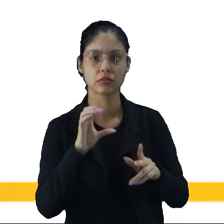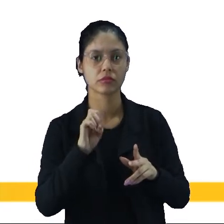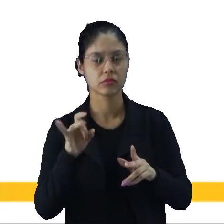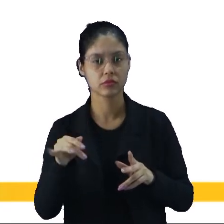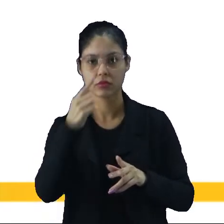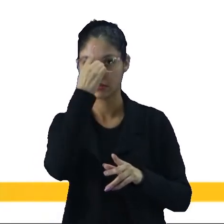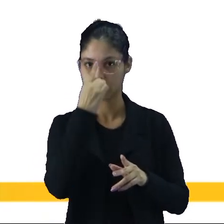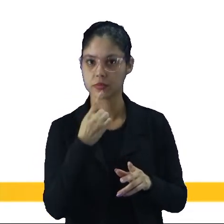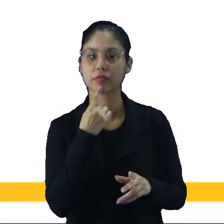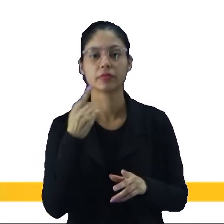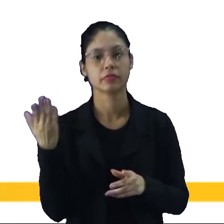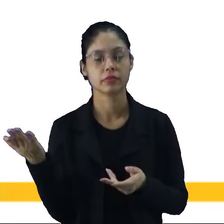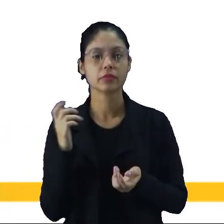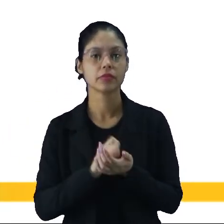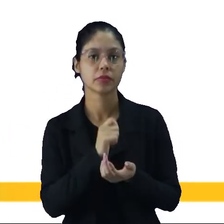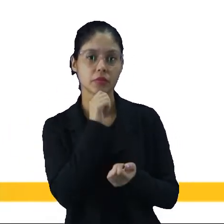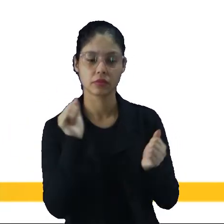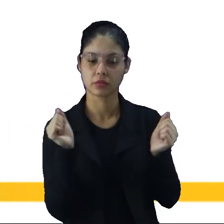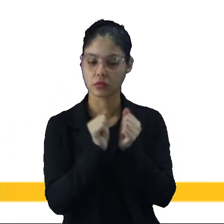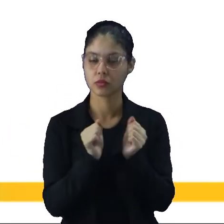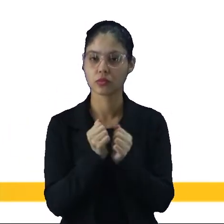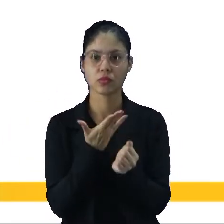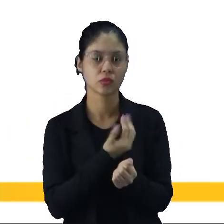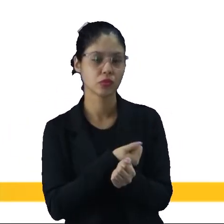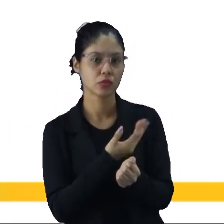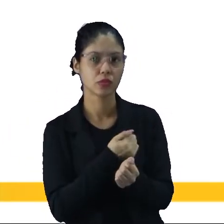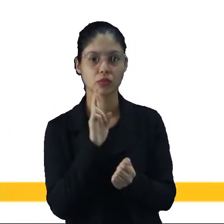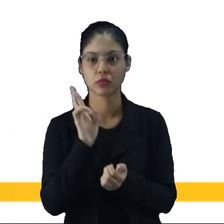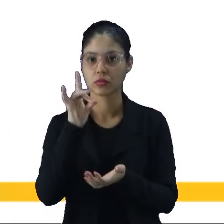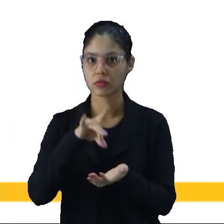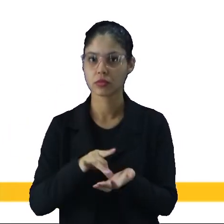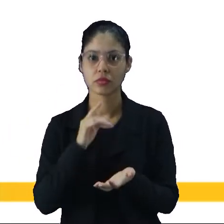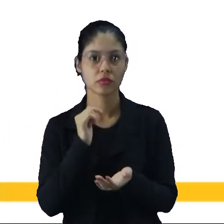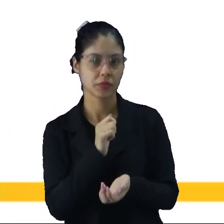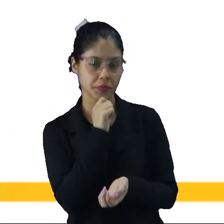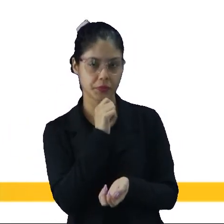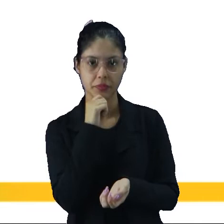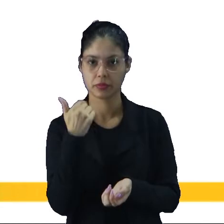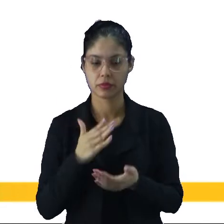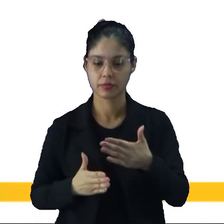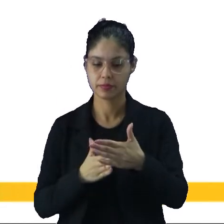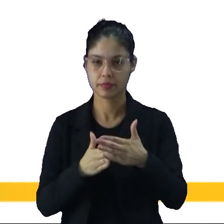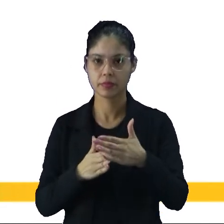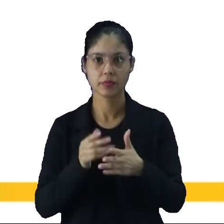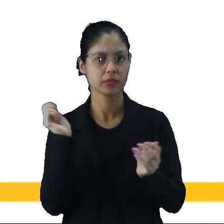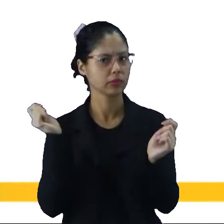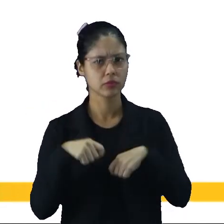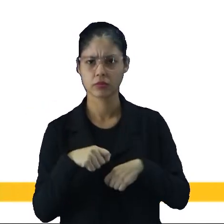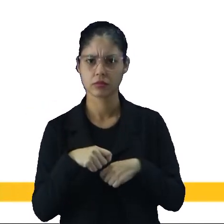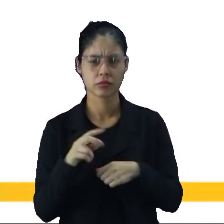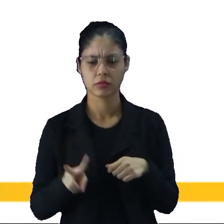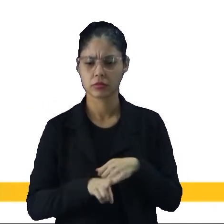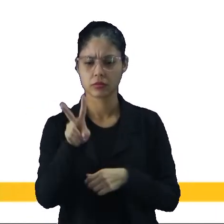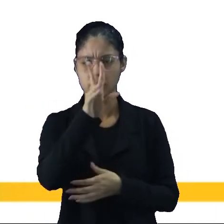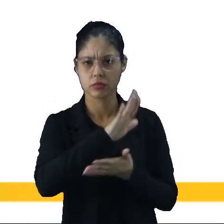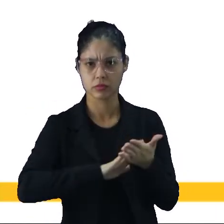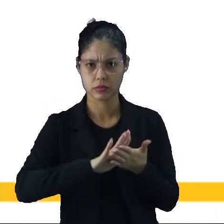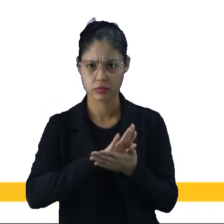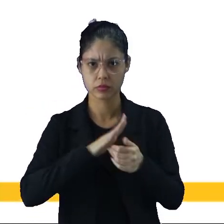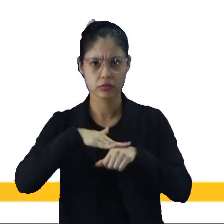cosseno, a imagem da função tangente é o conjunto dos números reais, ou seja, ela não é limitada e não possui valor nem